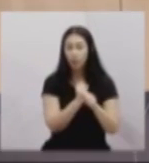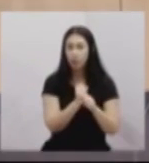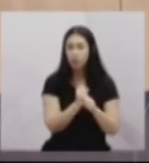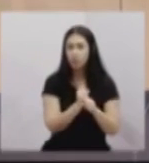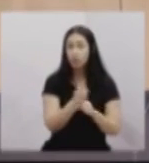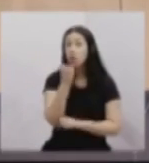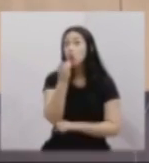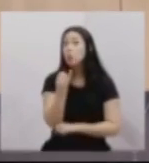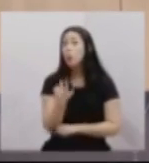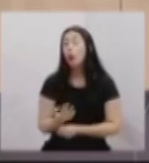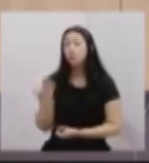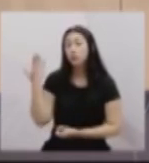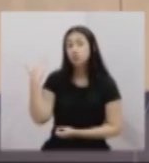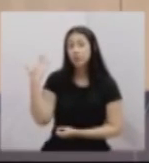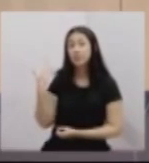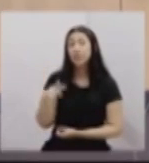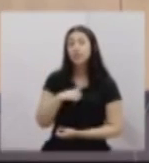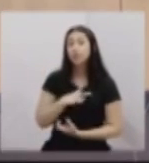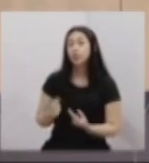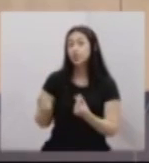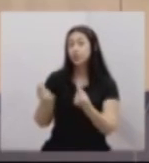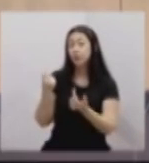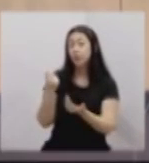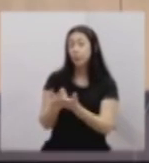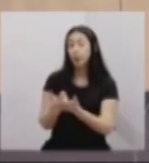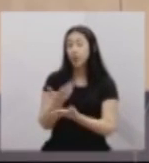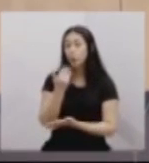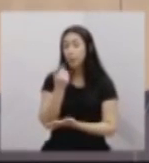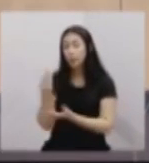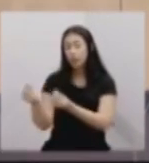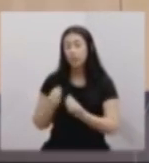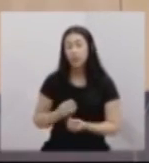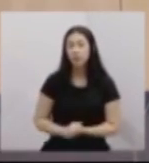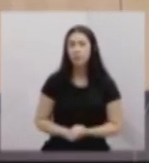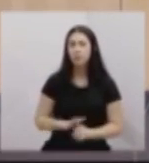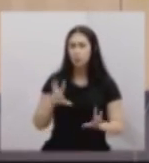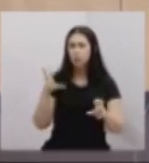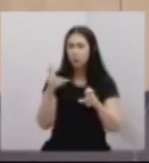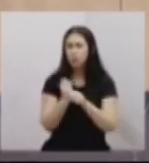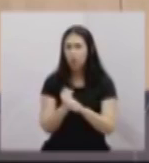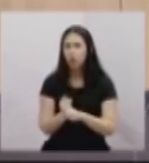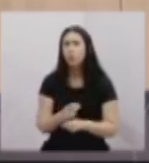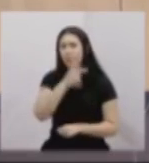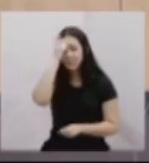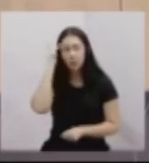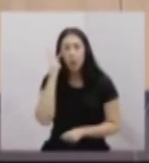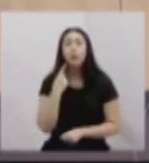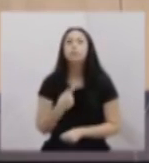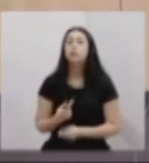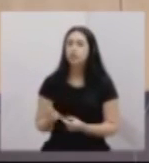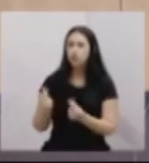quantos recebiam o Vale Merenda? Deste total de alunos que recebiam o Vale Merenda,